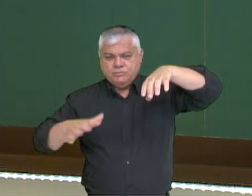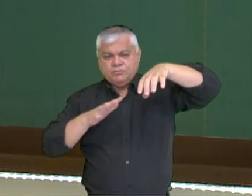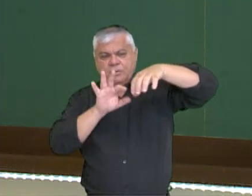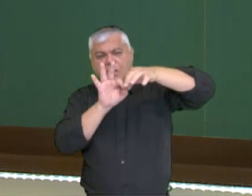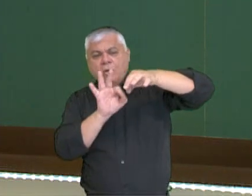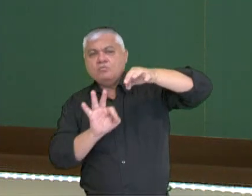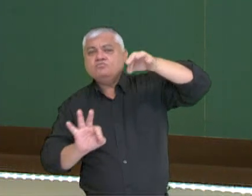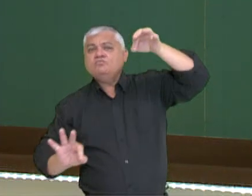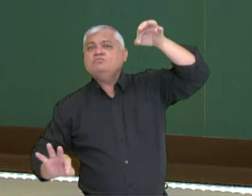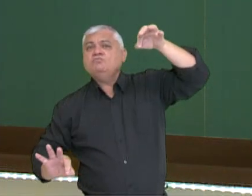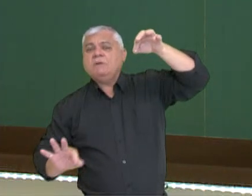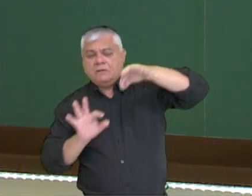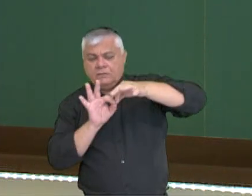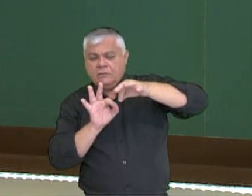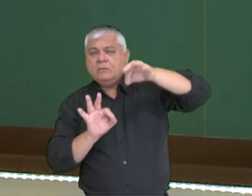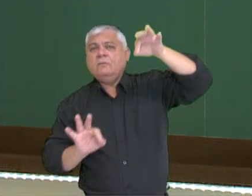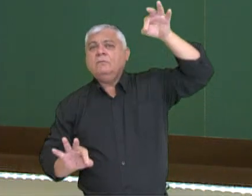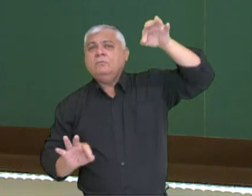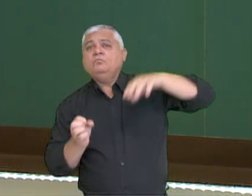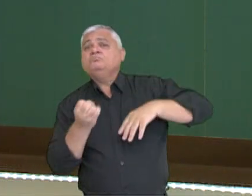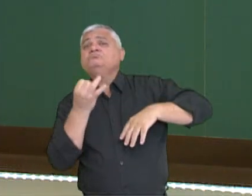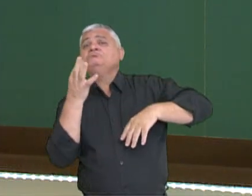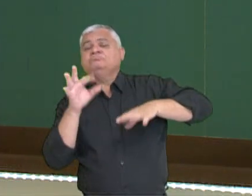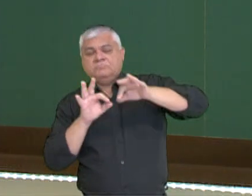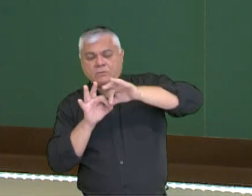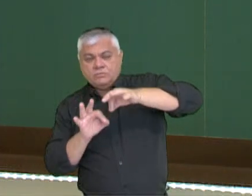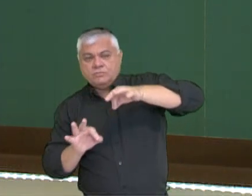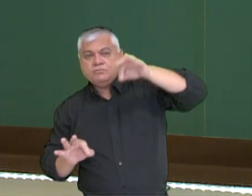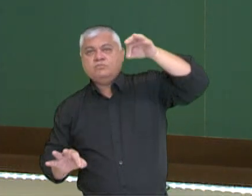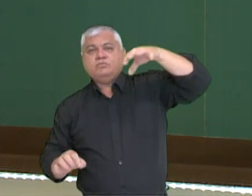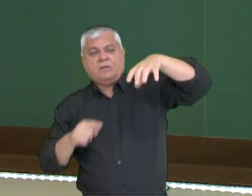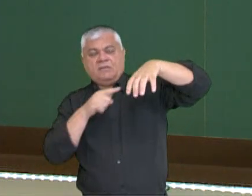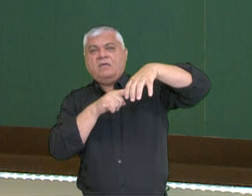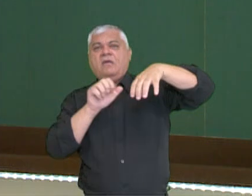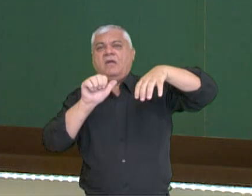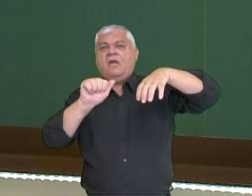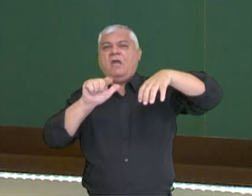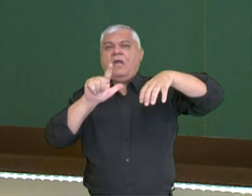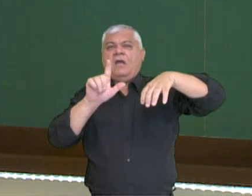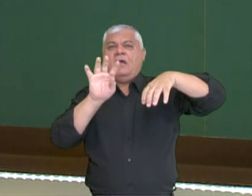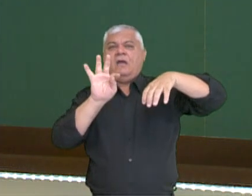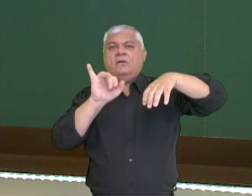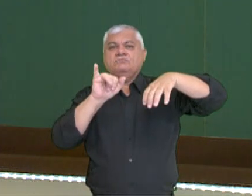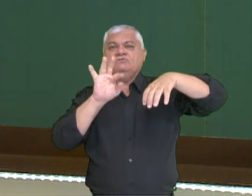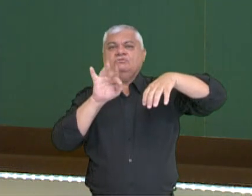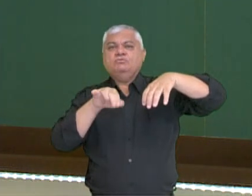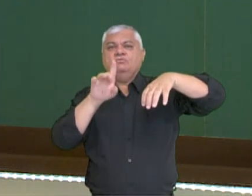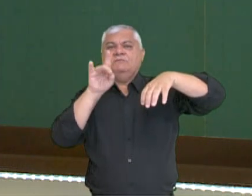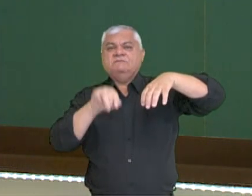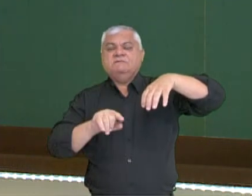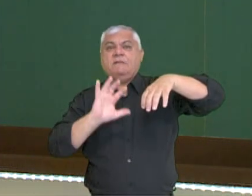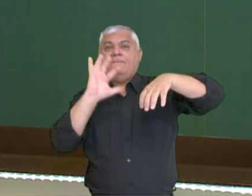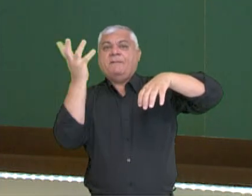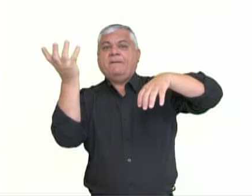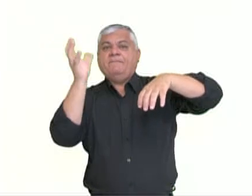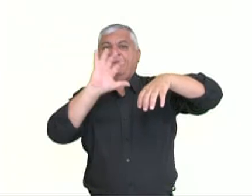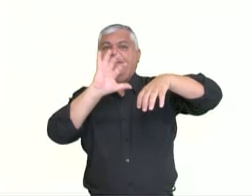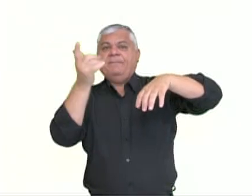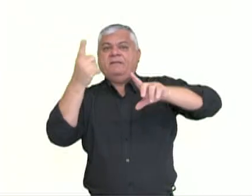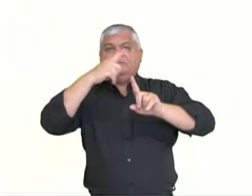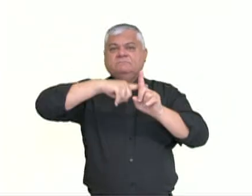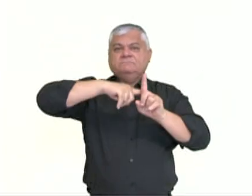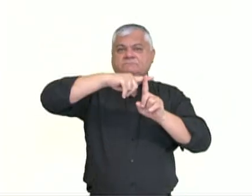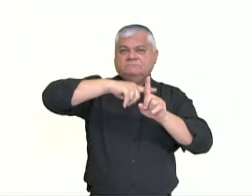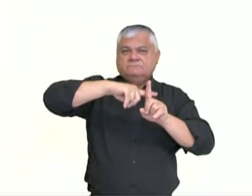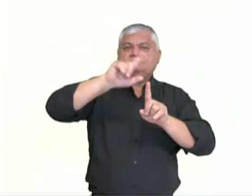mar? Qual é a altura desse lugar em relação ao nível do mar? Eu chamo de altitude. E aí eu vou ter variação de temperatura